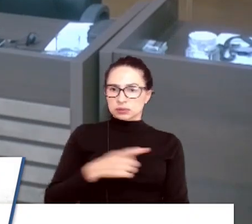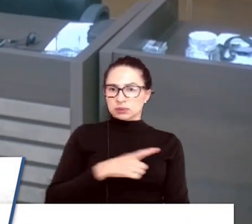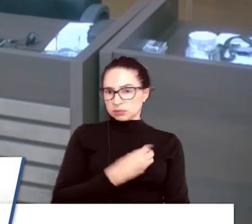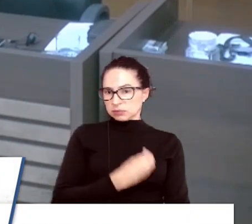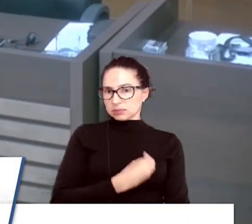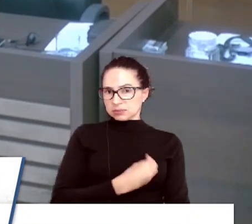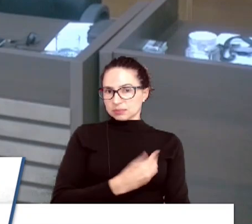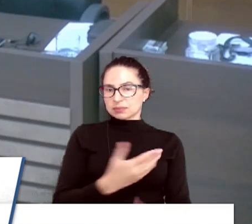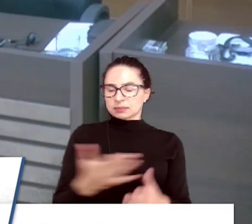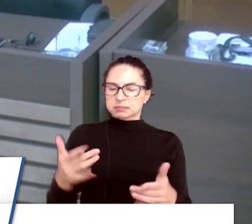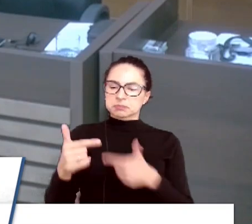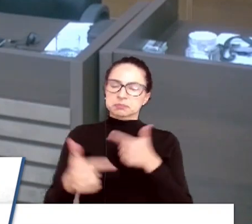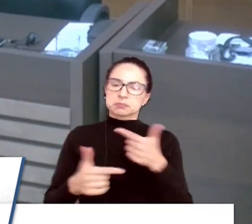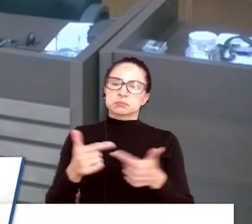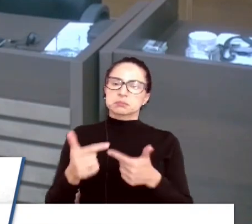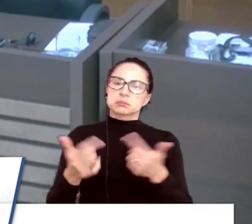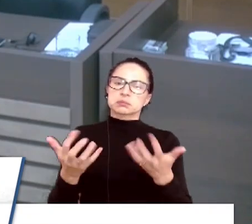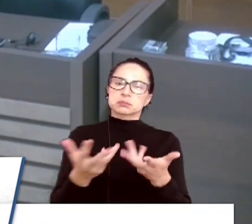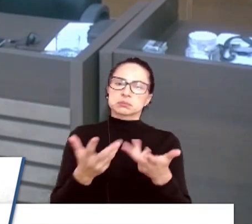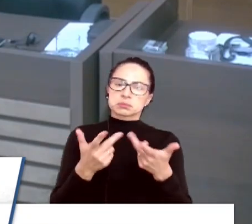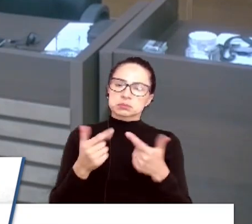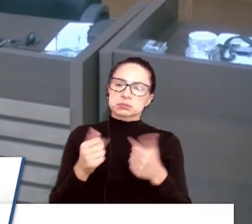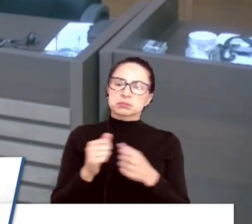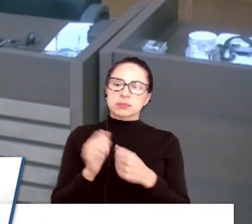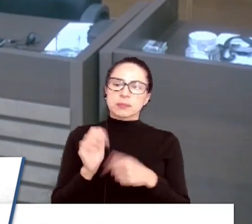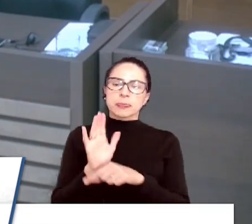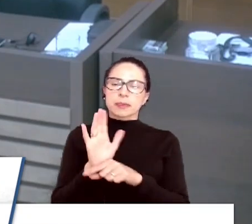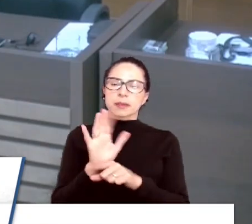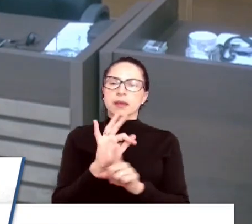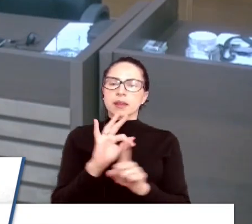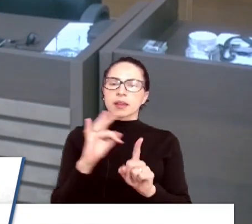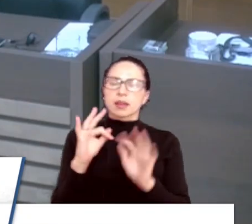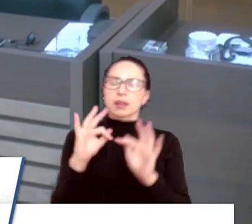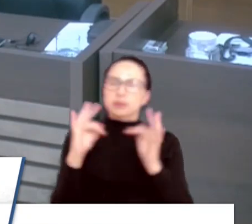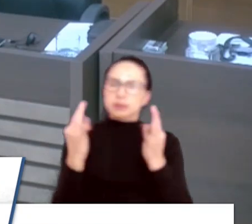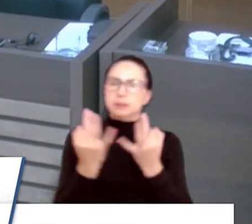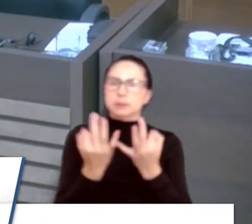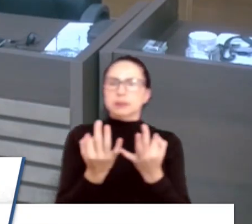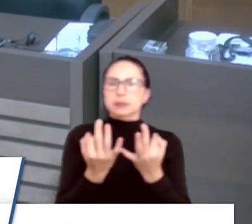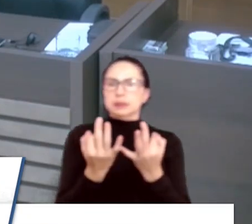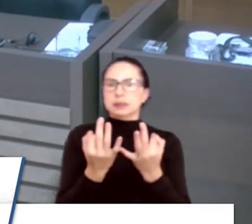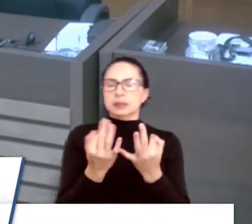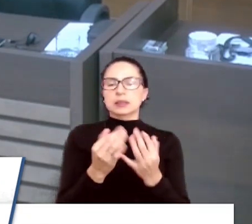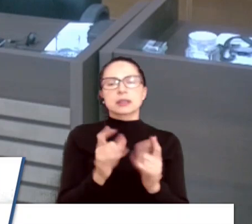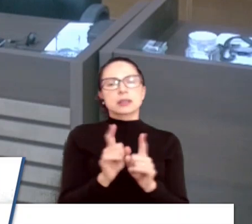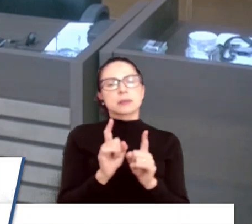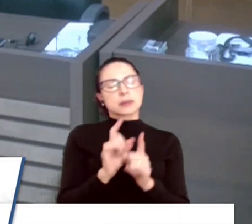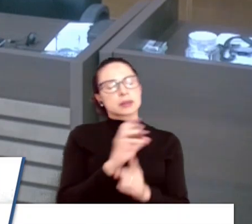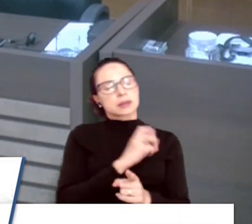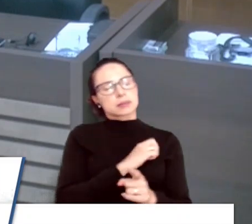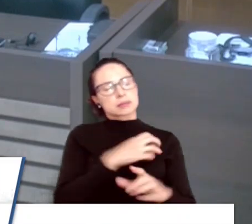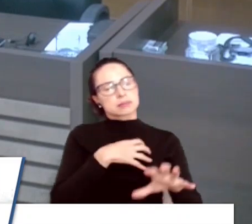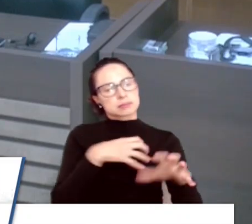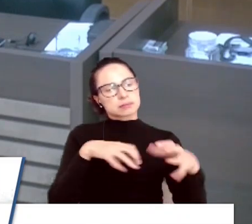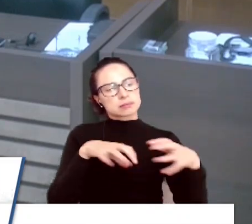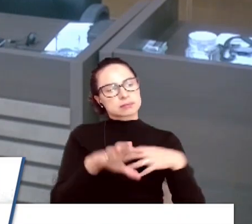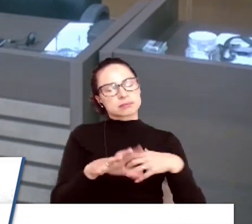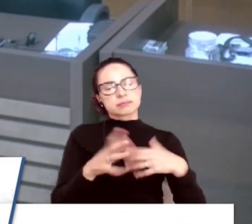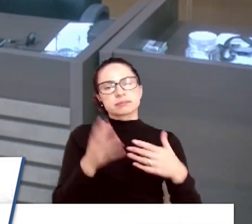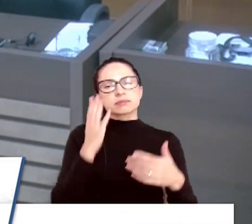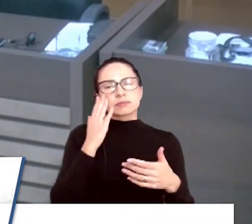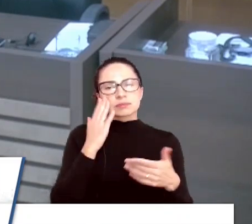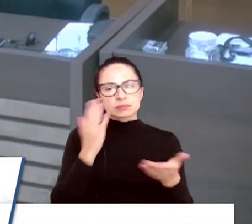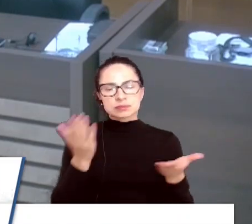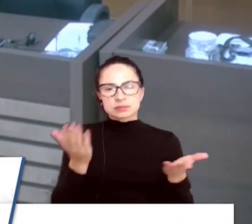pelo trabalho que fazem com as famílias, com a evangelização e sempre com o amor ao próximo, que a gente sabe que hoje em